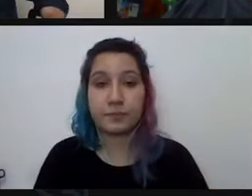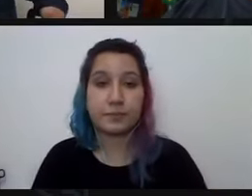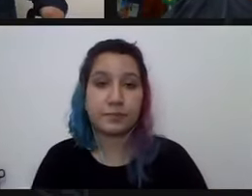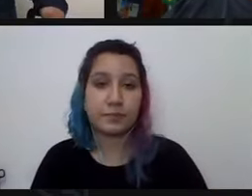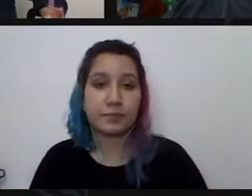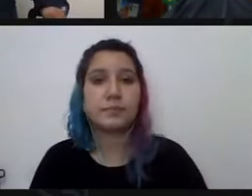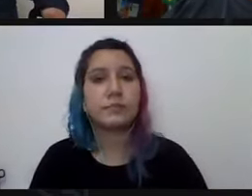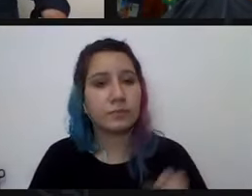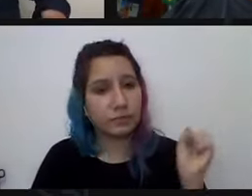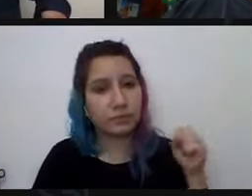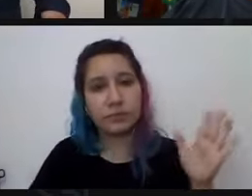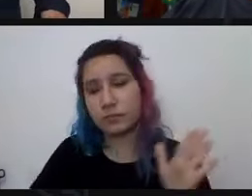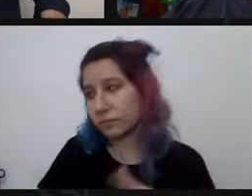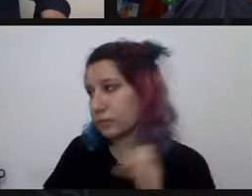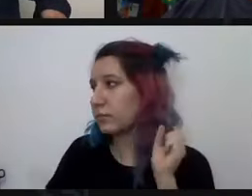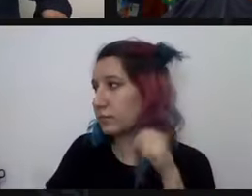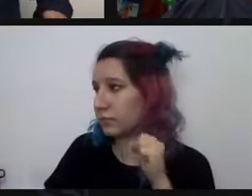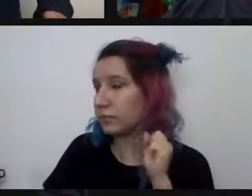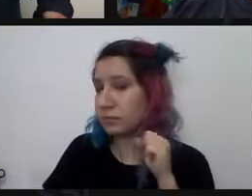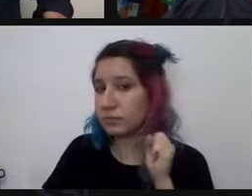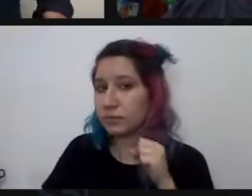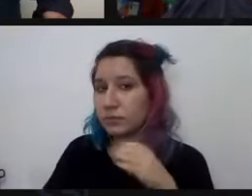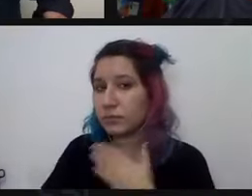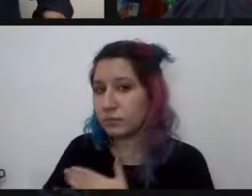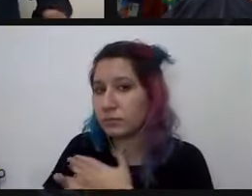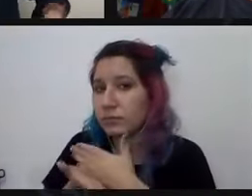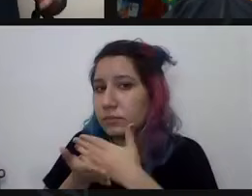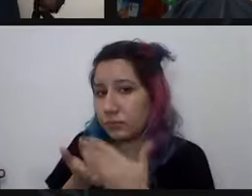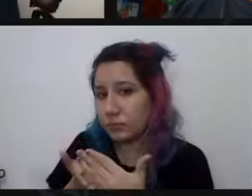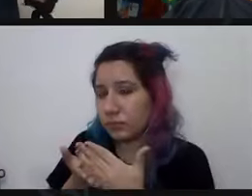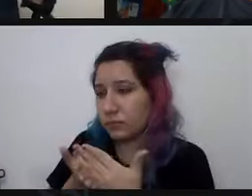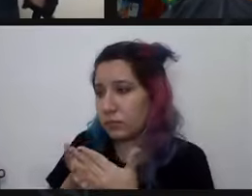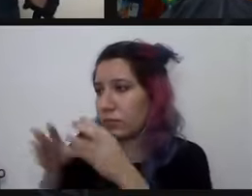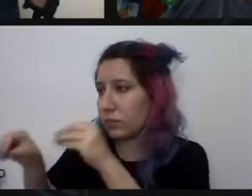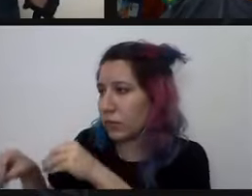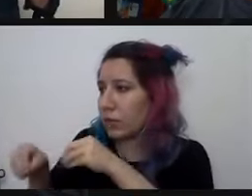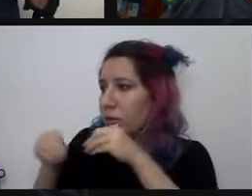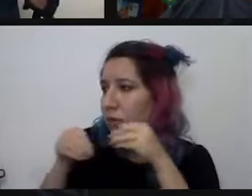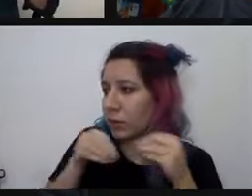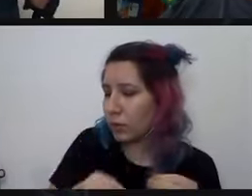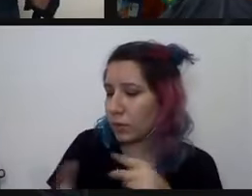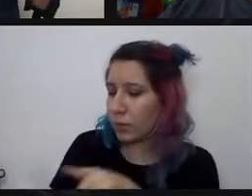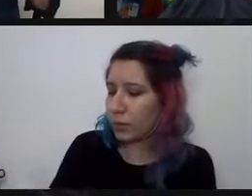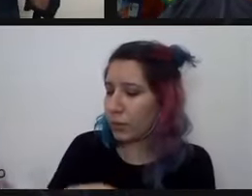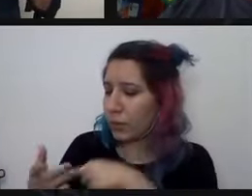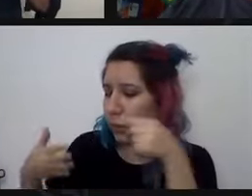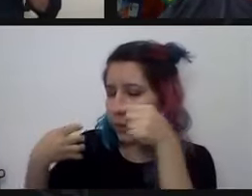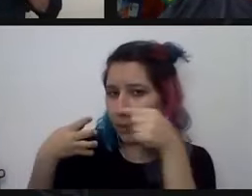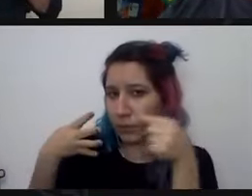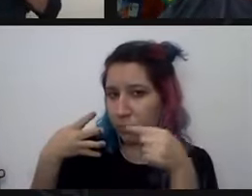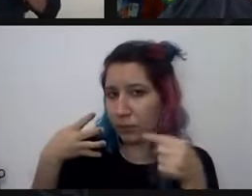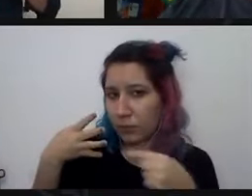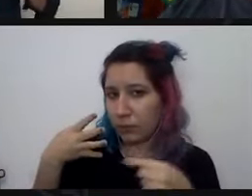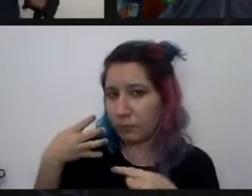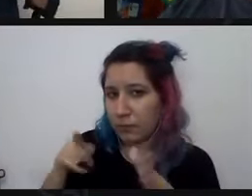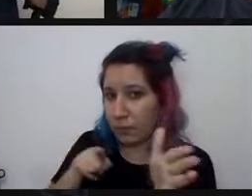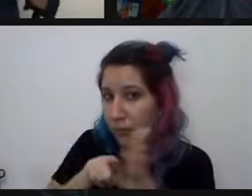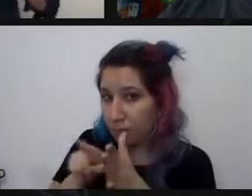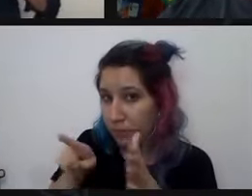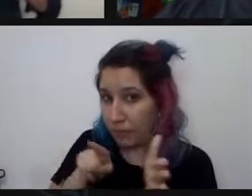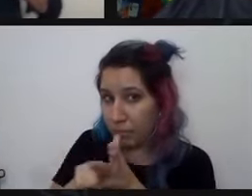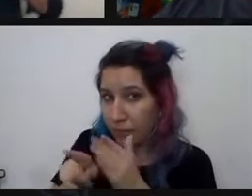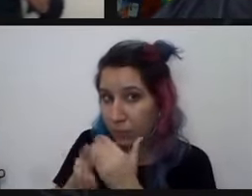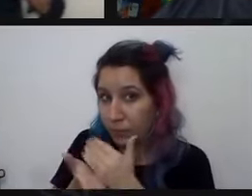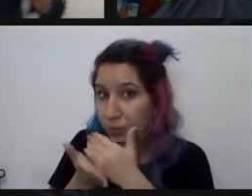Exato, Renato. E para começar, para a gente já trazer esse ponto, né? Eu já fiz uma pergunta no início, tem bastante